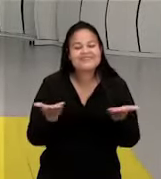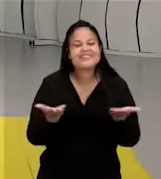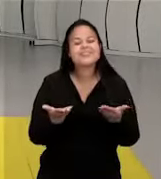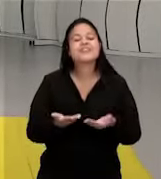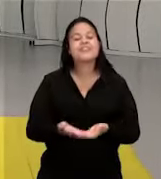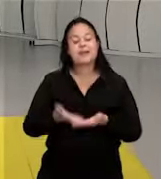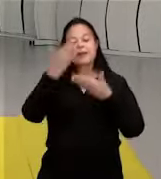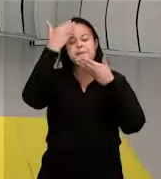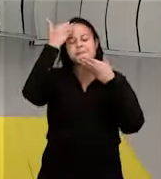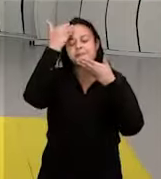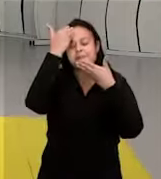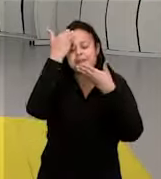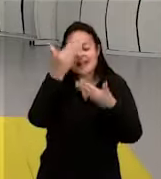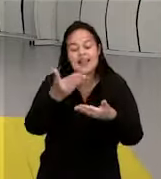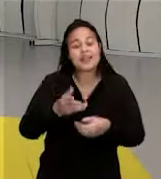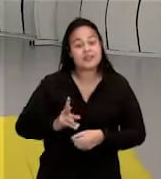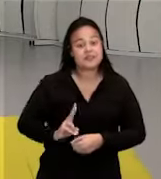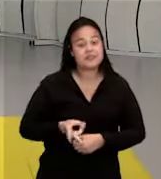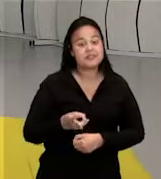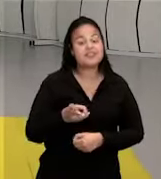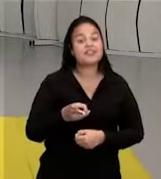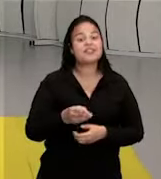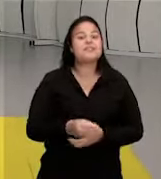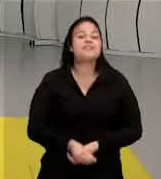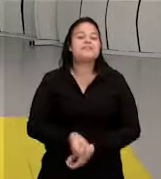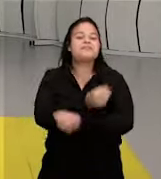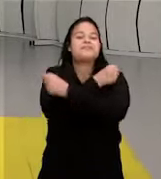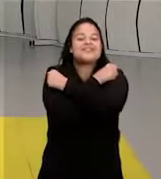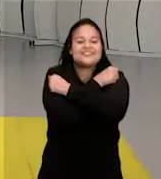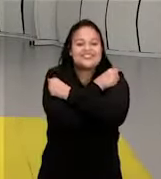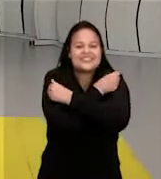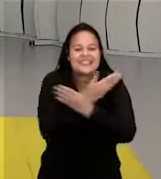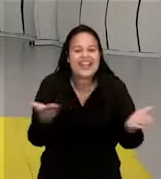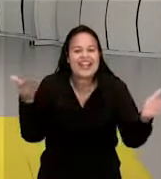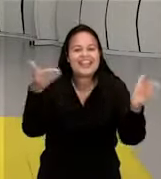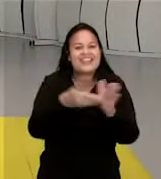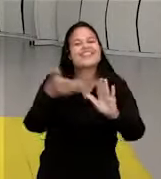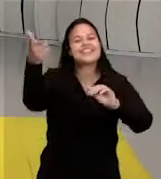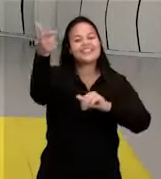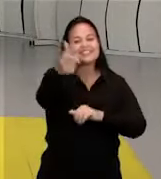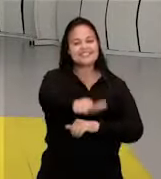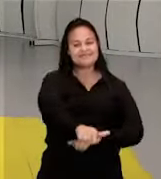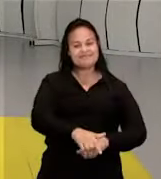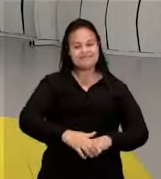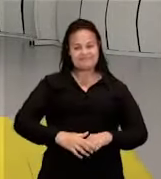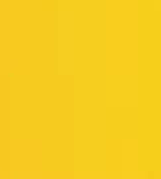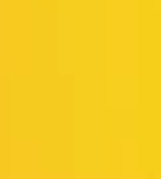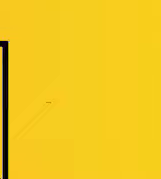Muito obrigada por ter ficado até aqui. Um grande abraço e até a próxima aula.